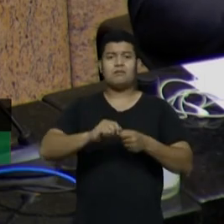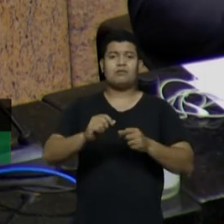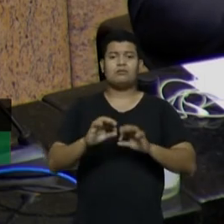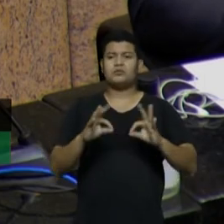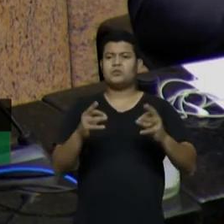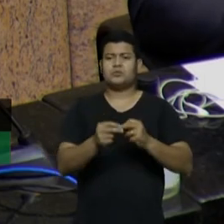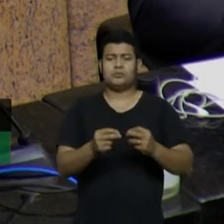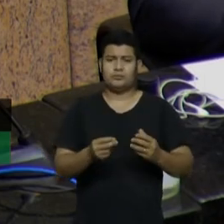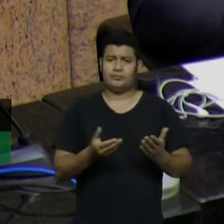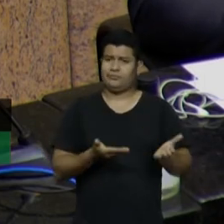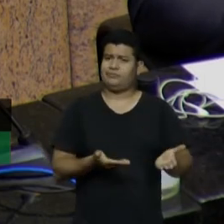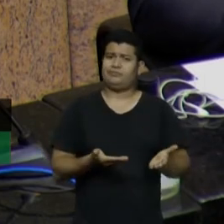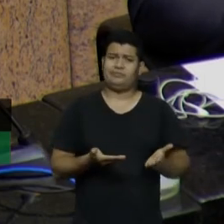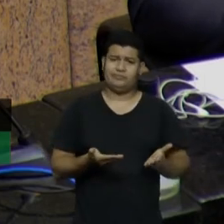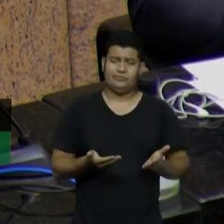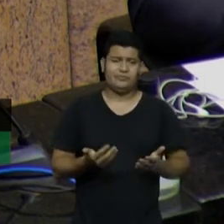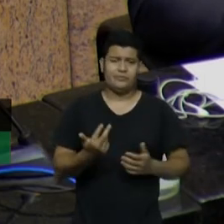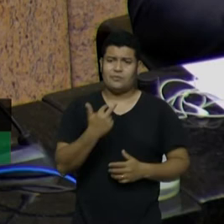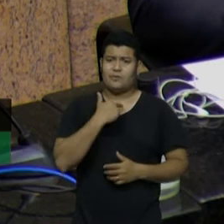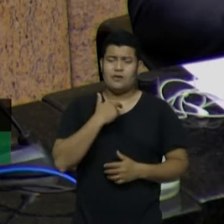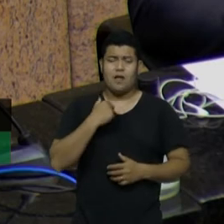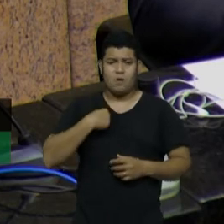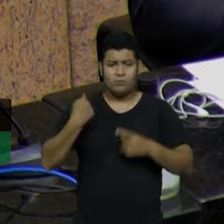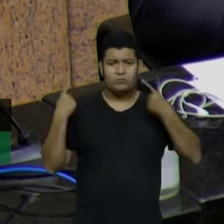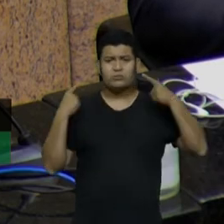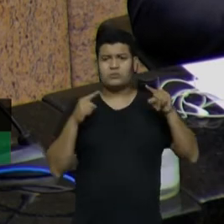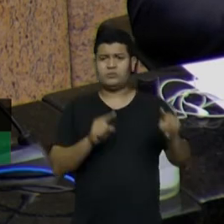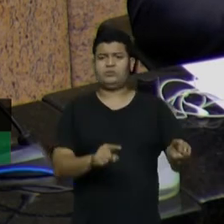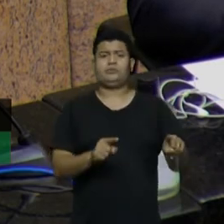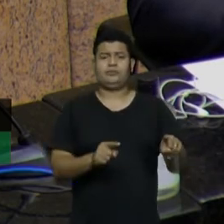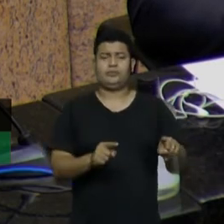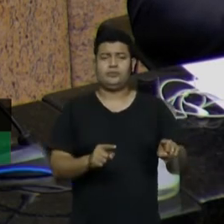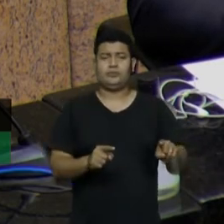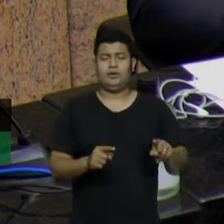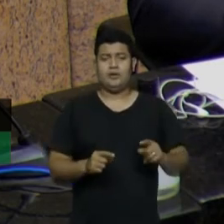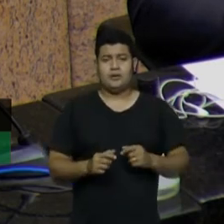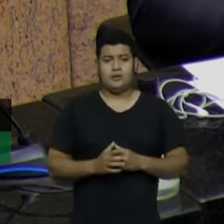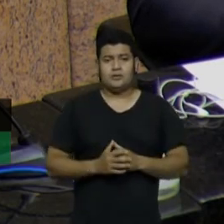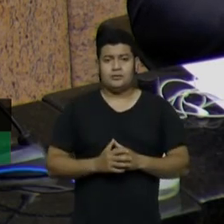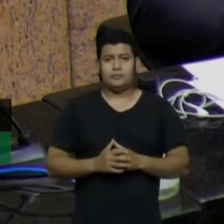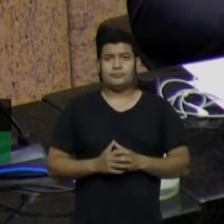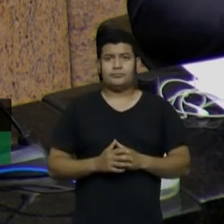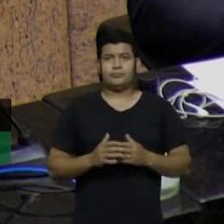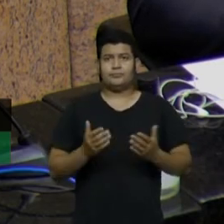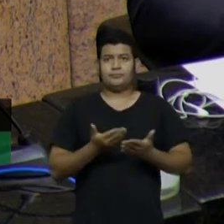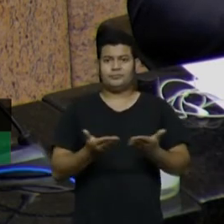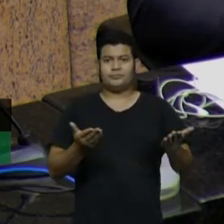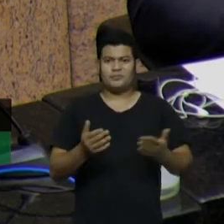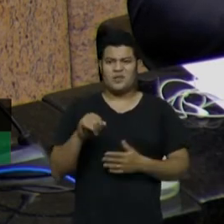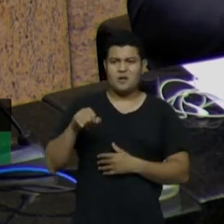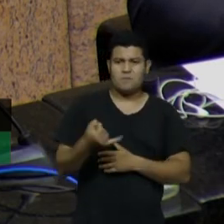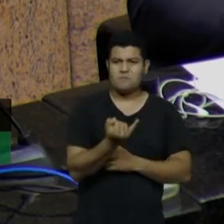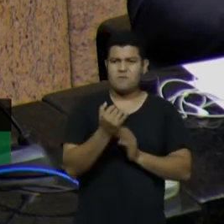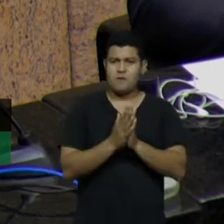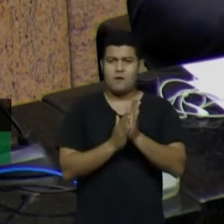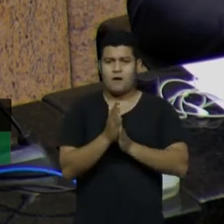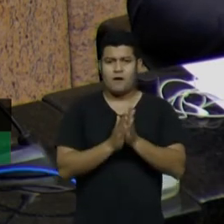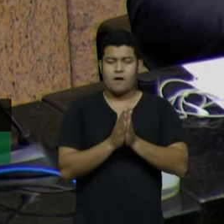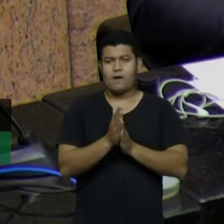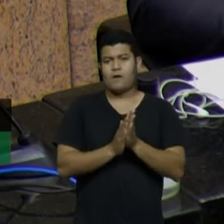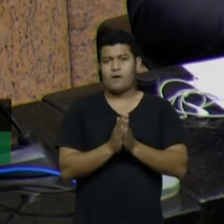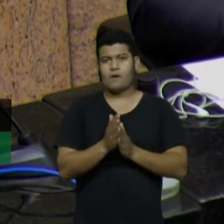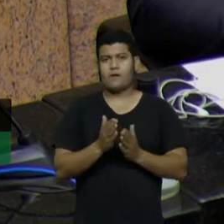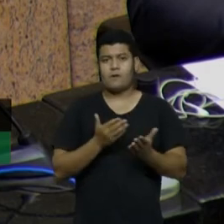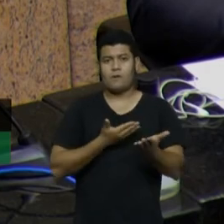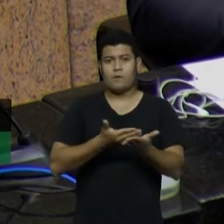a essa atitude, a esse fato, a esse oportunismo de justamente iniciar